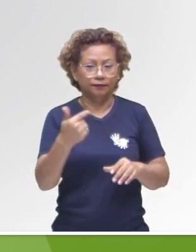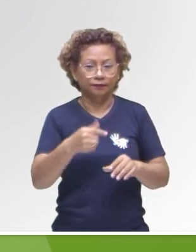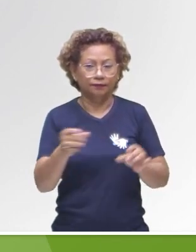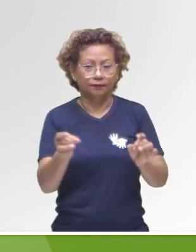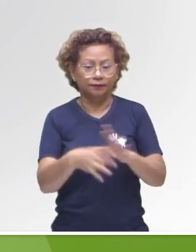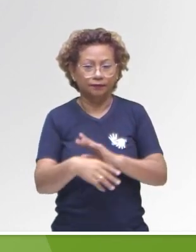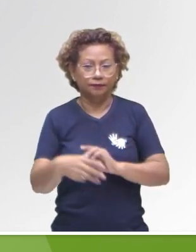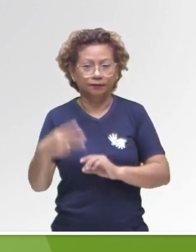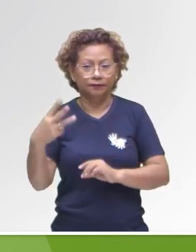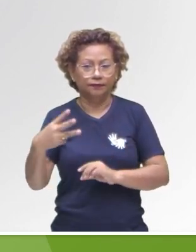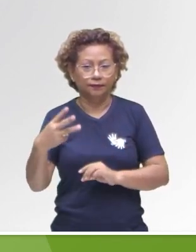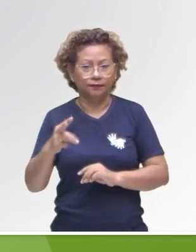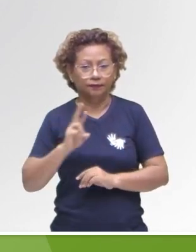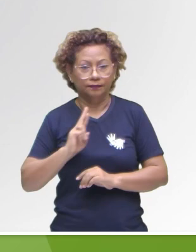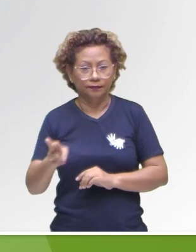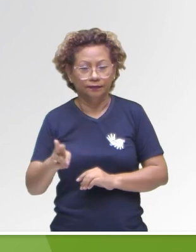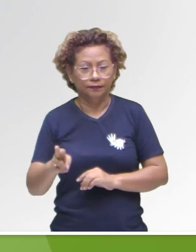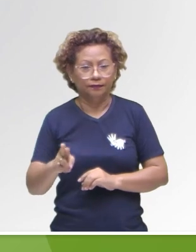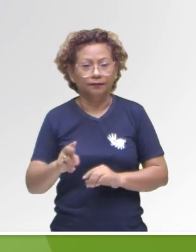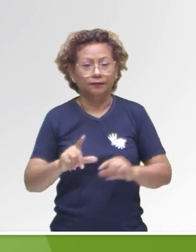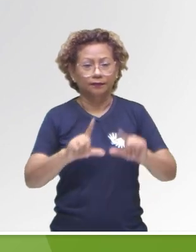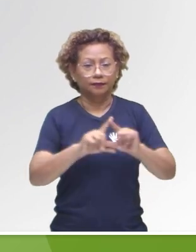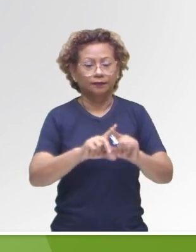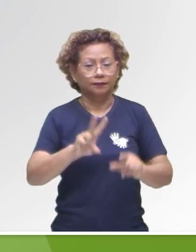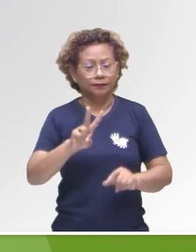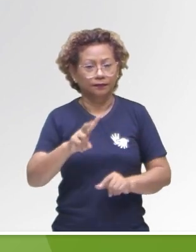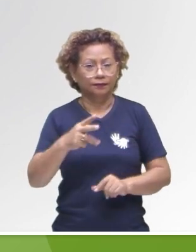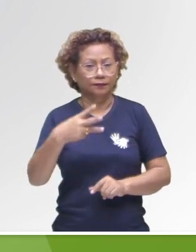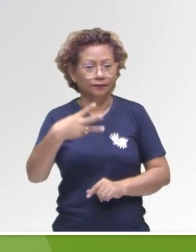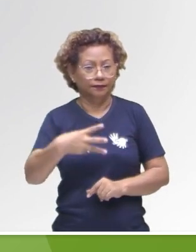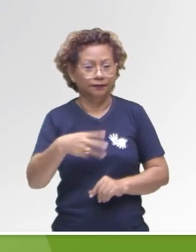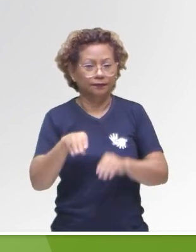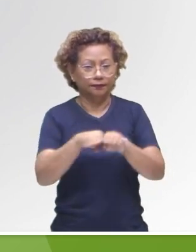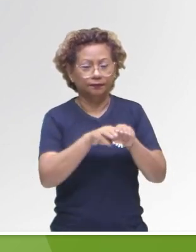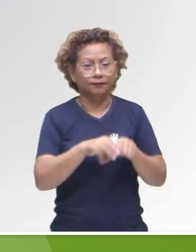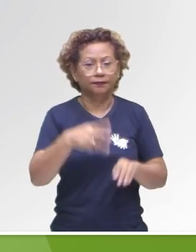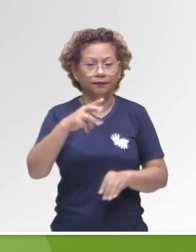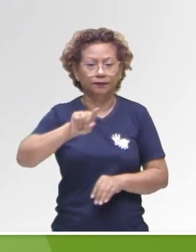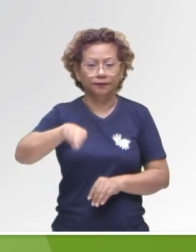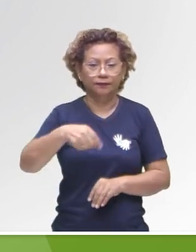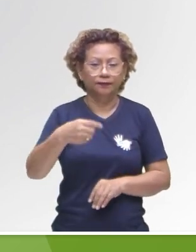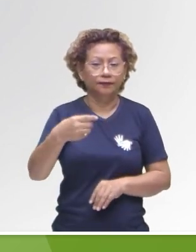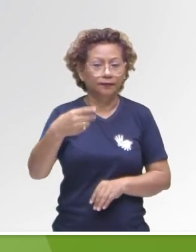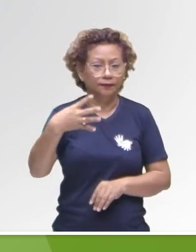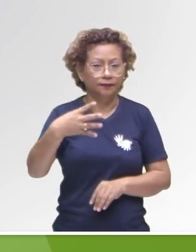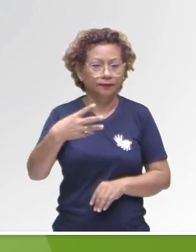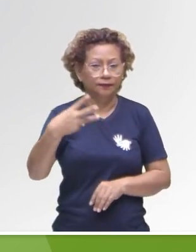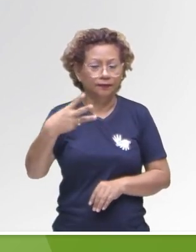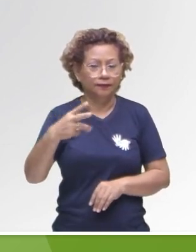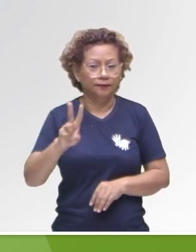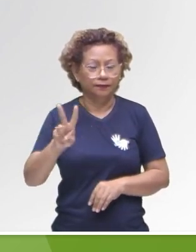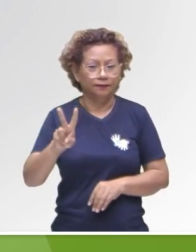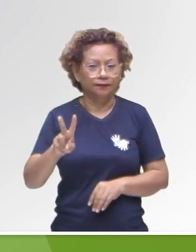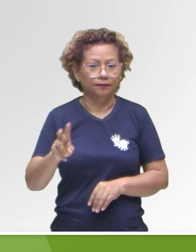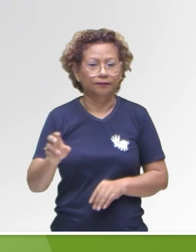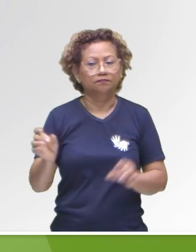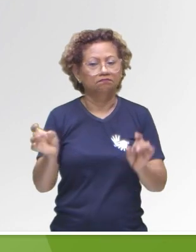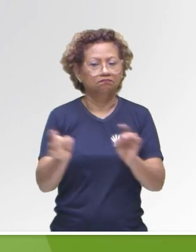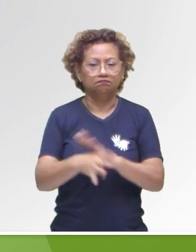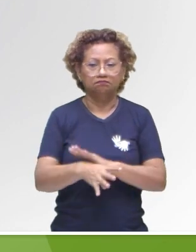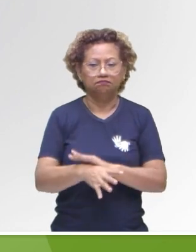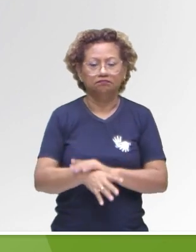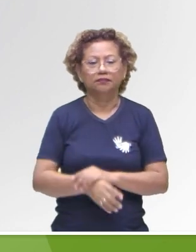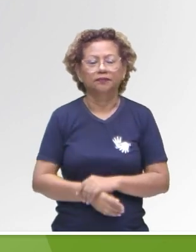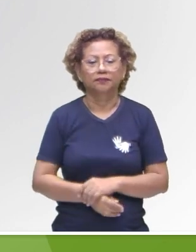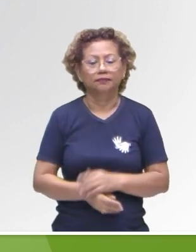3,43 volts. Aqui está aí o ΔV3.